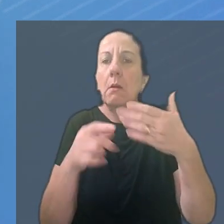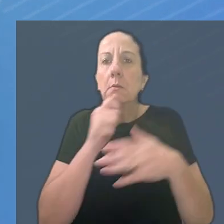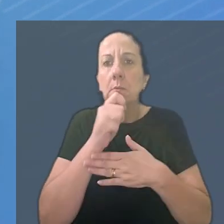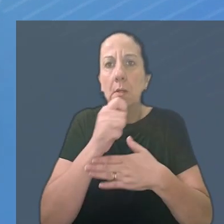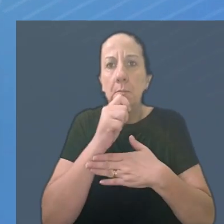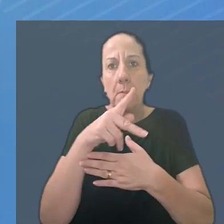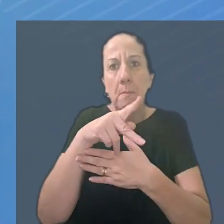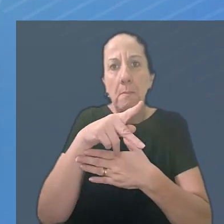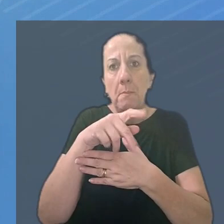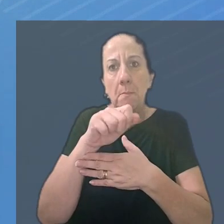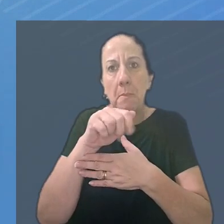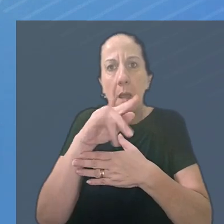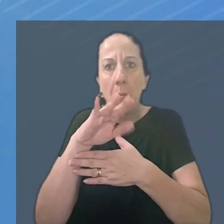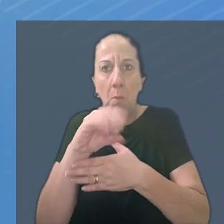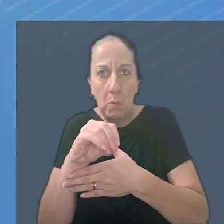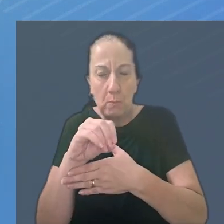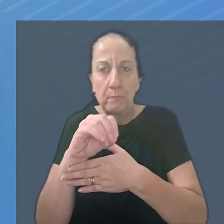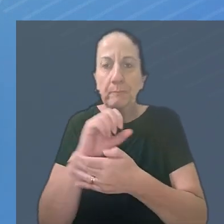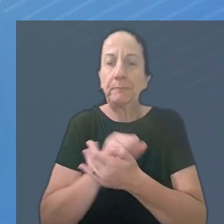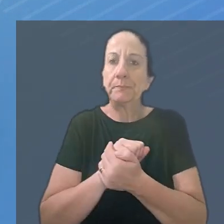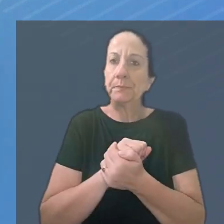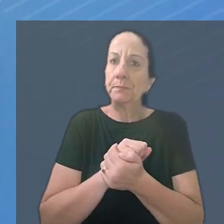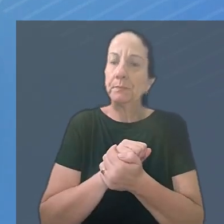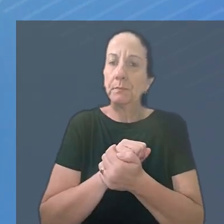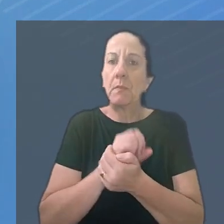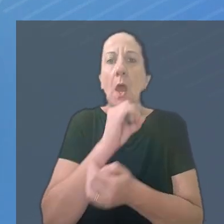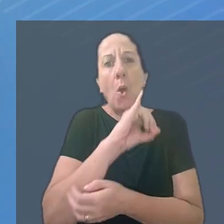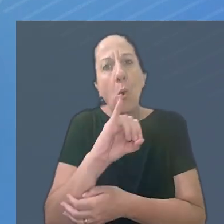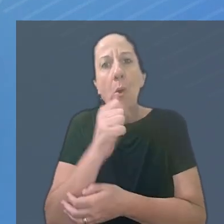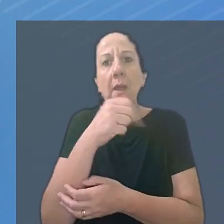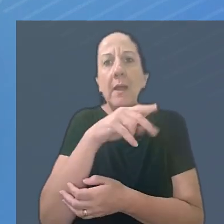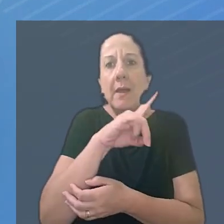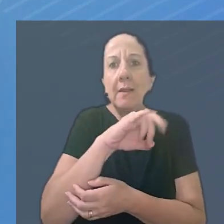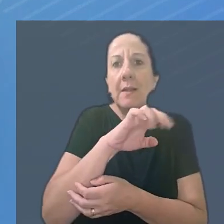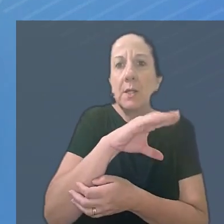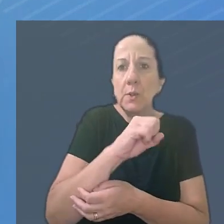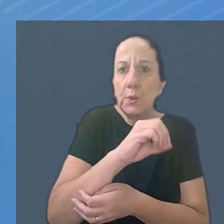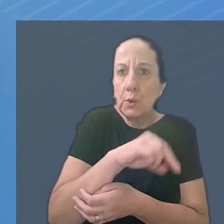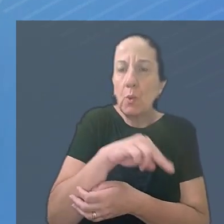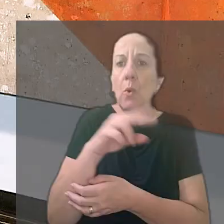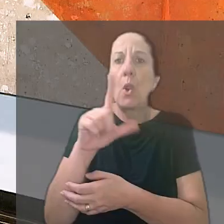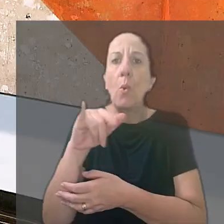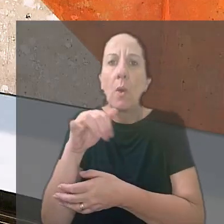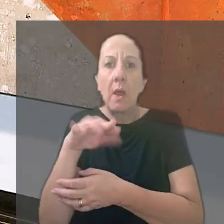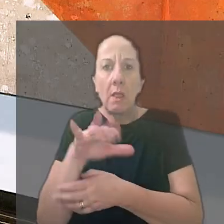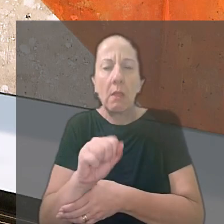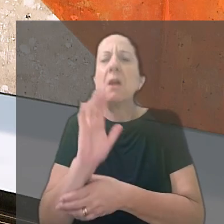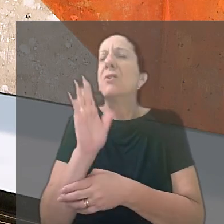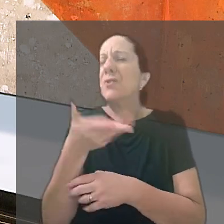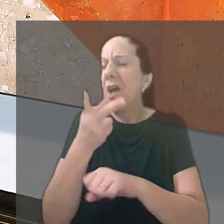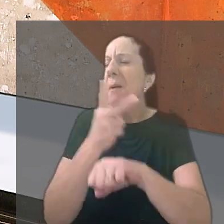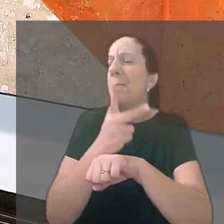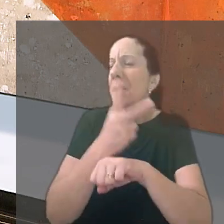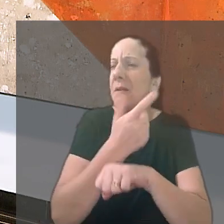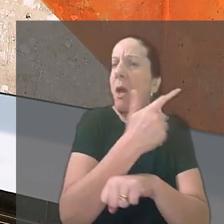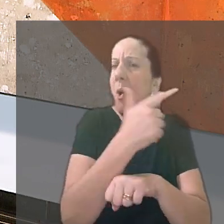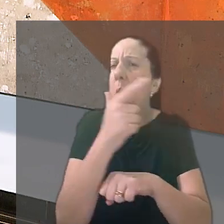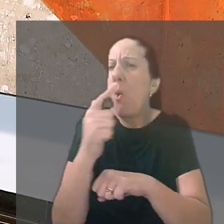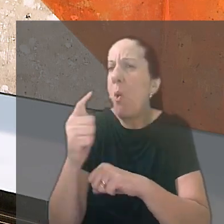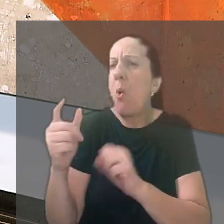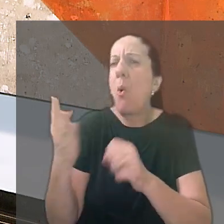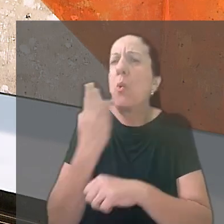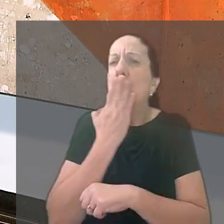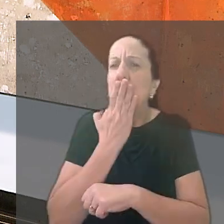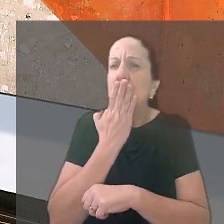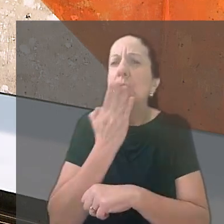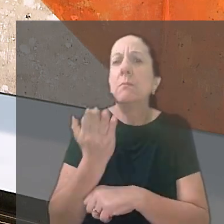é o repórter Pablo Lemos. Oi, Pablo. Oi, Anderson, Luana. O atleta já tinha sido emprestado para outros